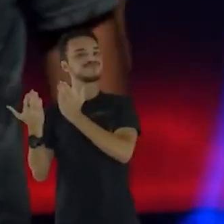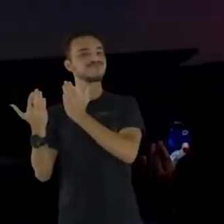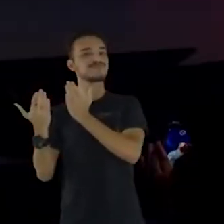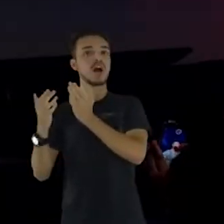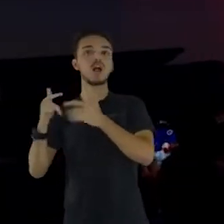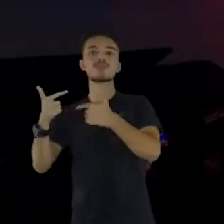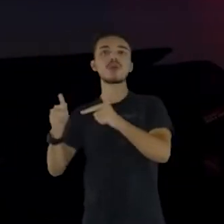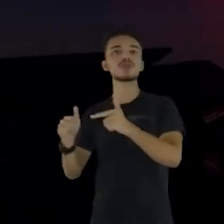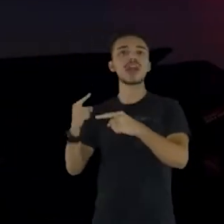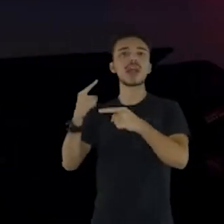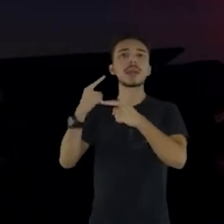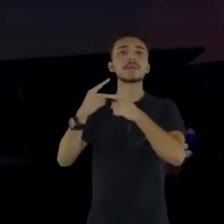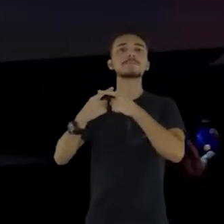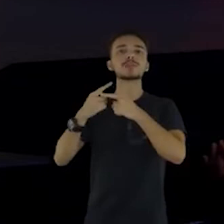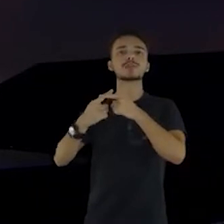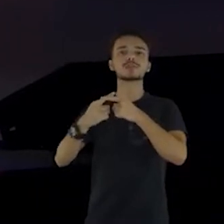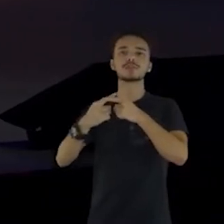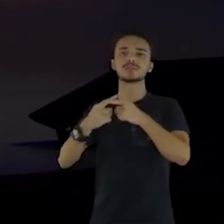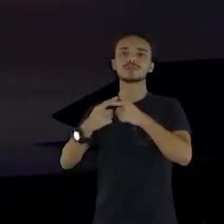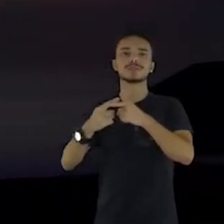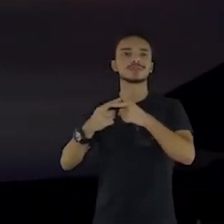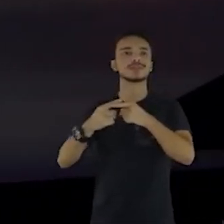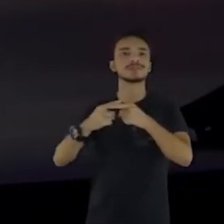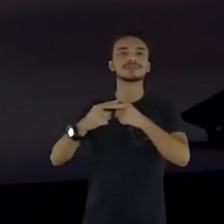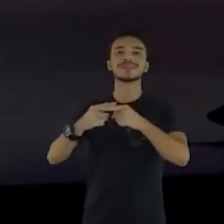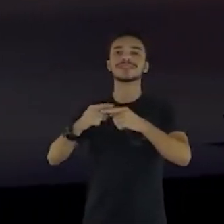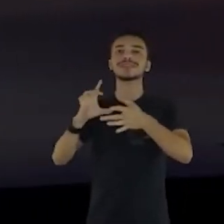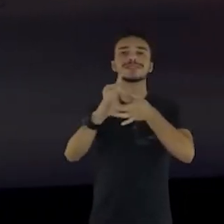receba nessa noite em nome de Jesus.